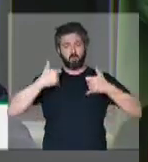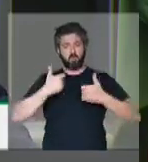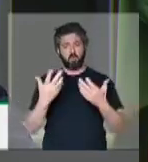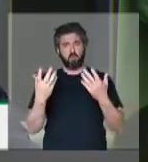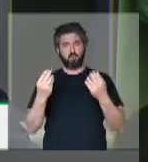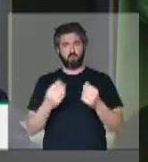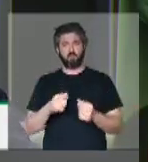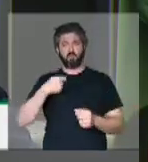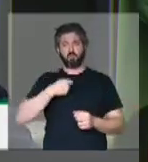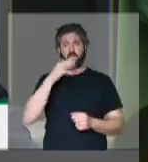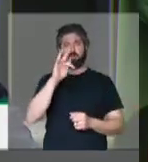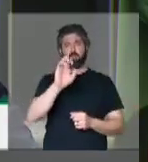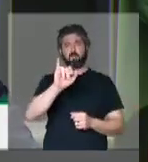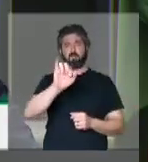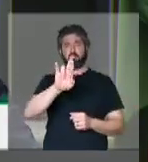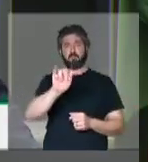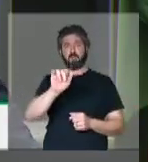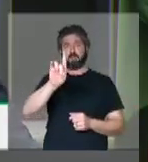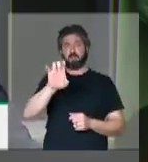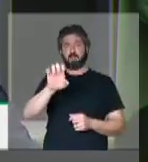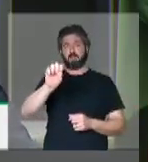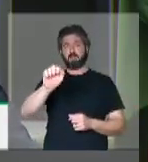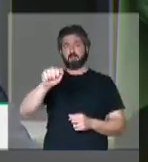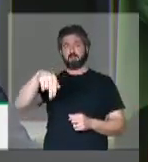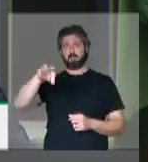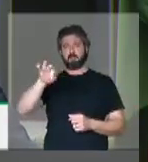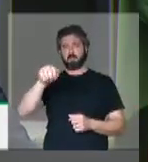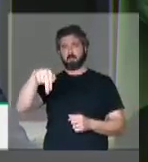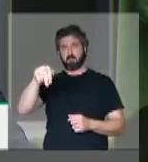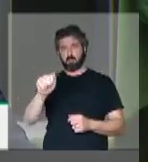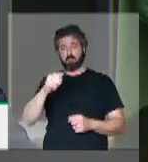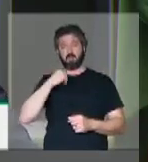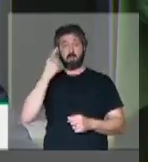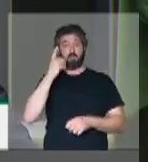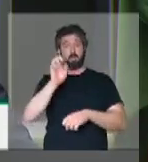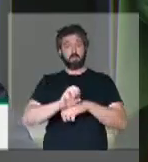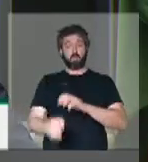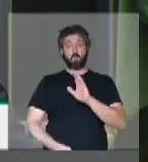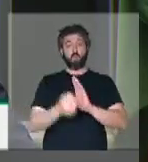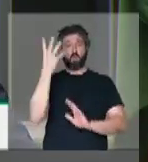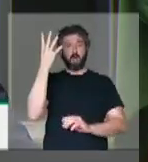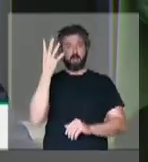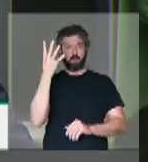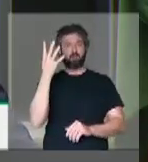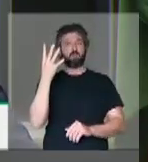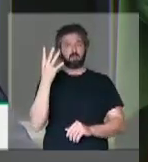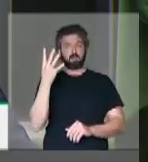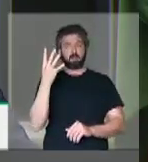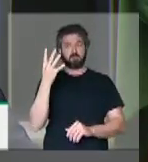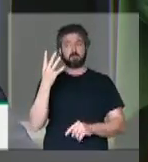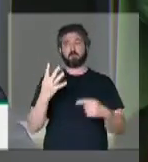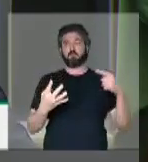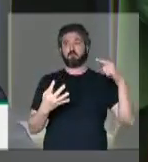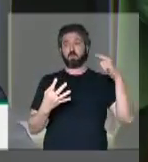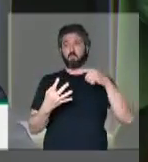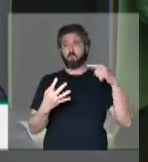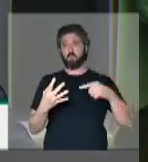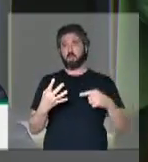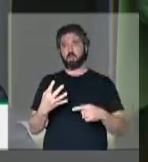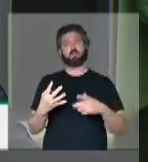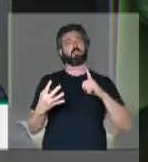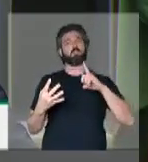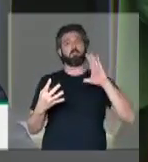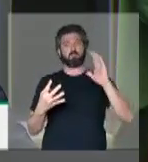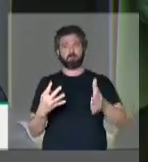orgulho, de Feira de Santana, fui deputado estadual 4 vezes, dessas 4 vezes tive